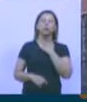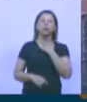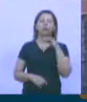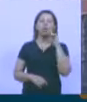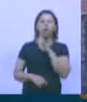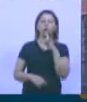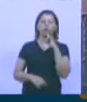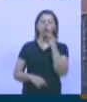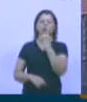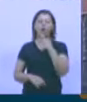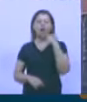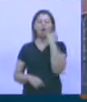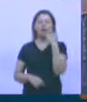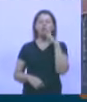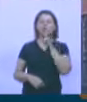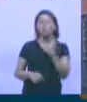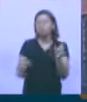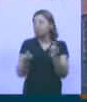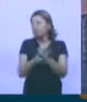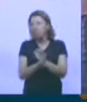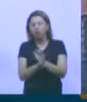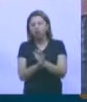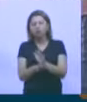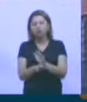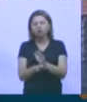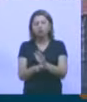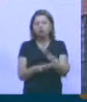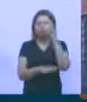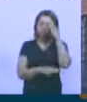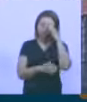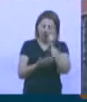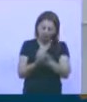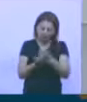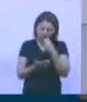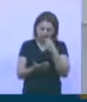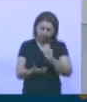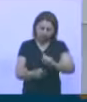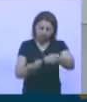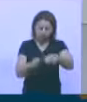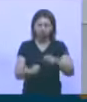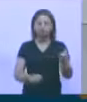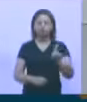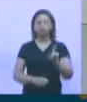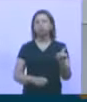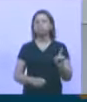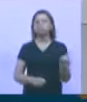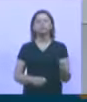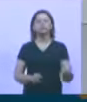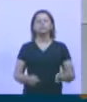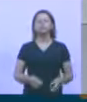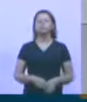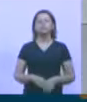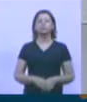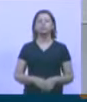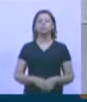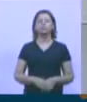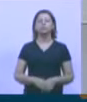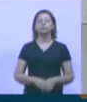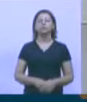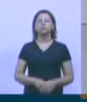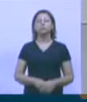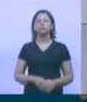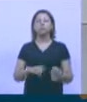sua temperatura e dizer pronto, aqui está a receita. He won't give you medicine for your headache.